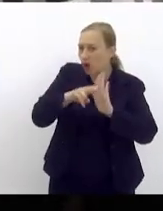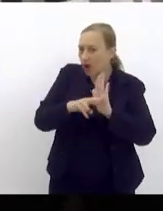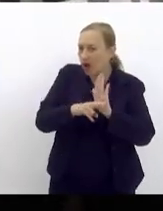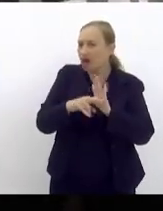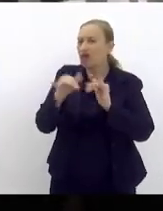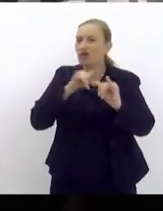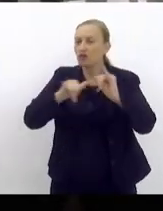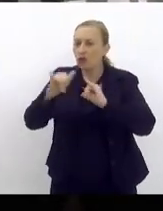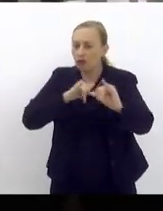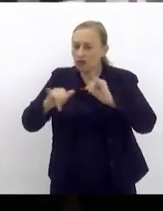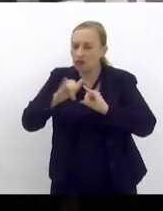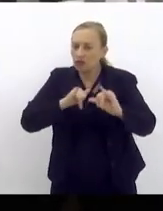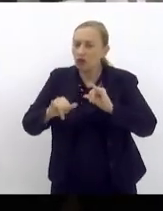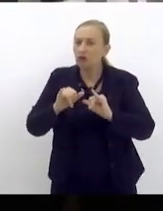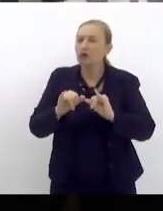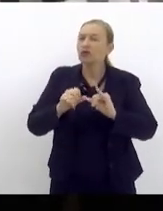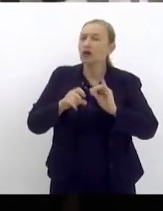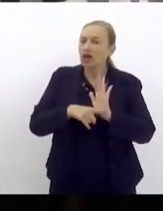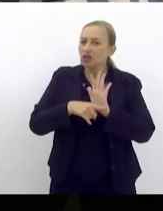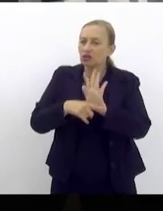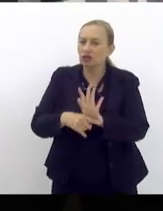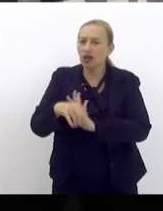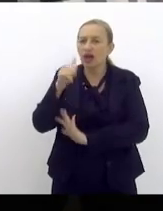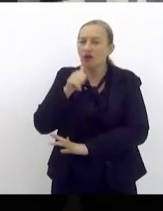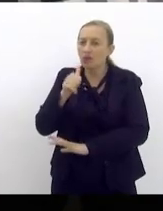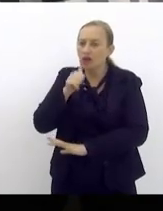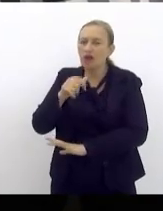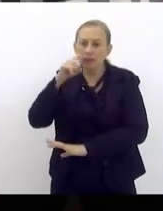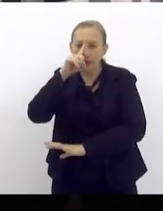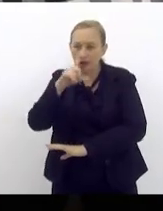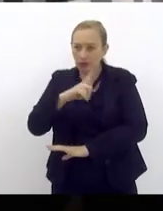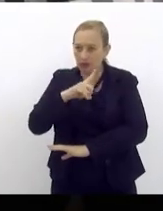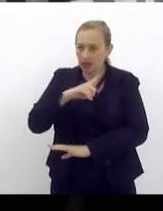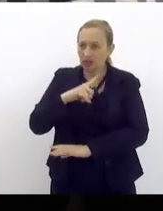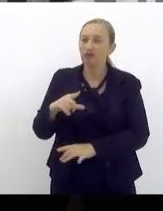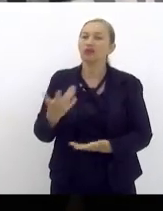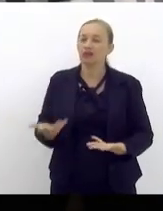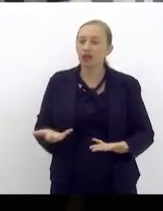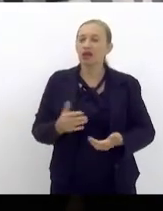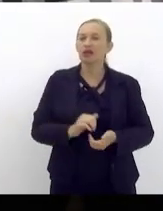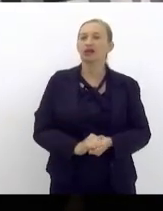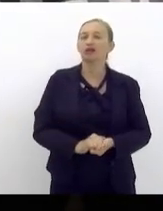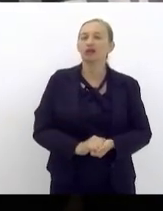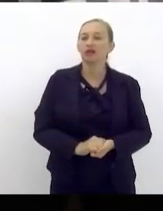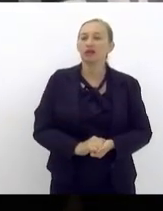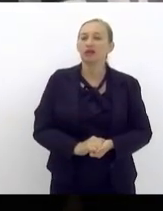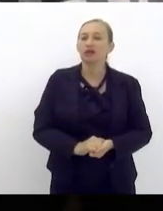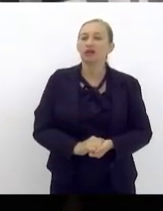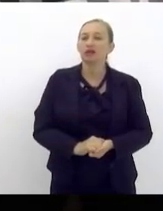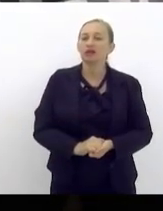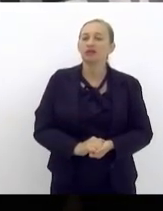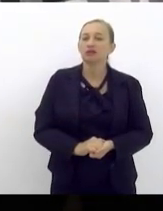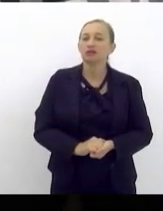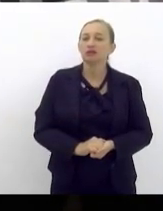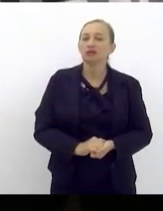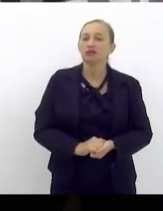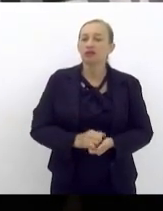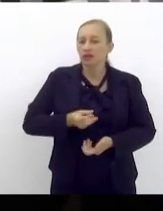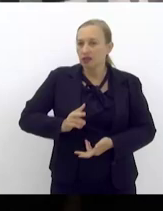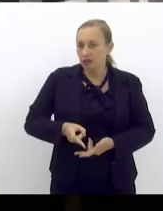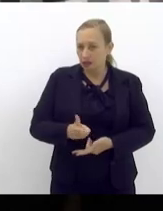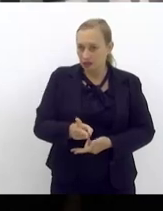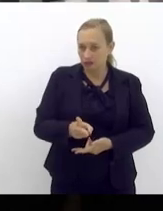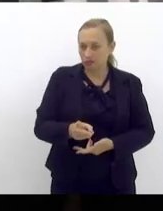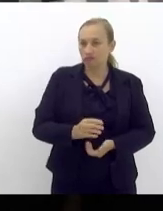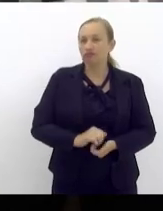pela mulher que se encontra em situação de risco então contar aqui com a atuação sempre